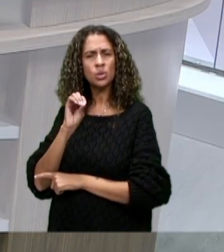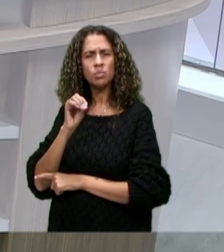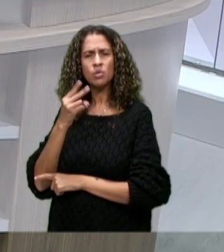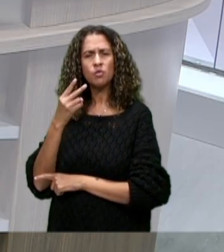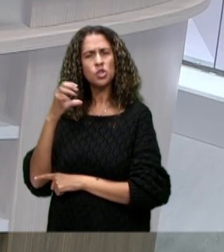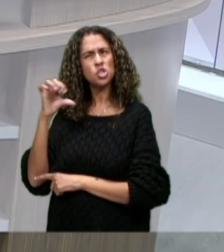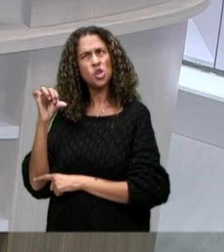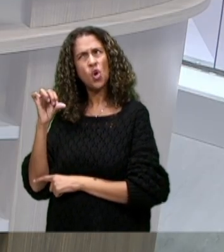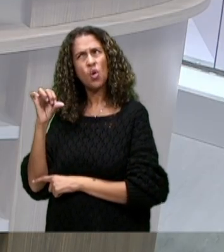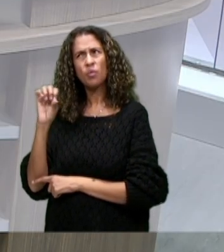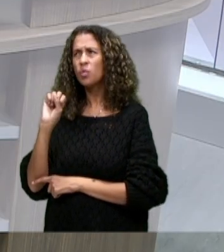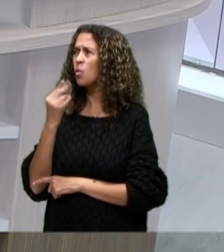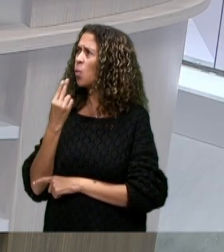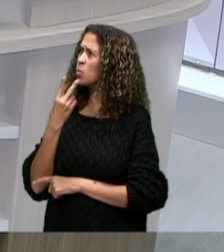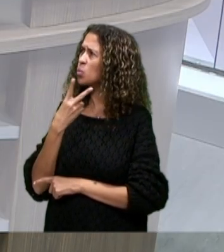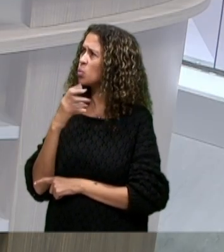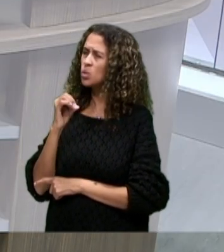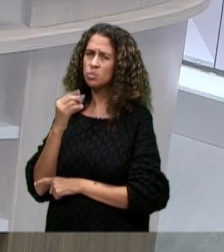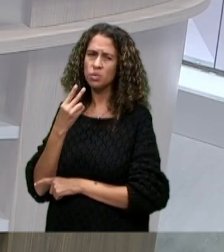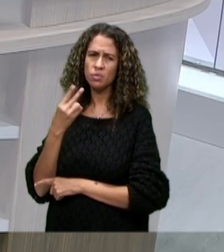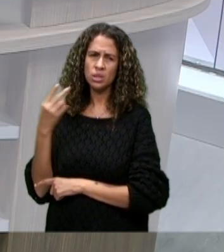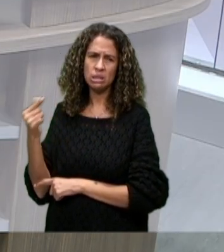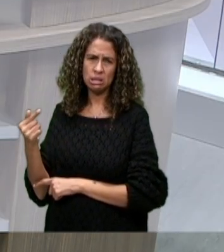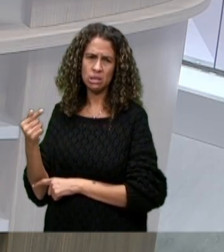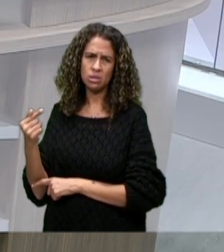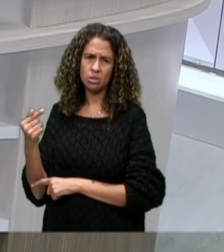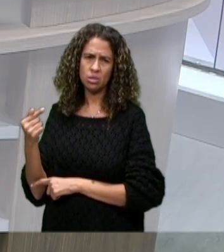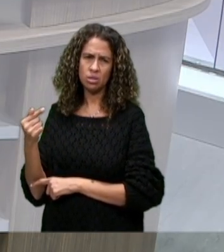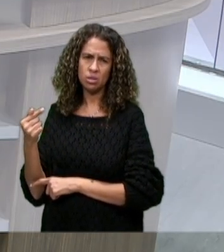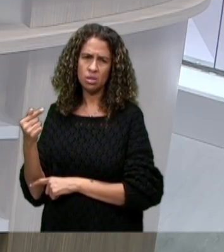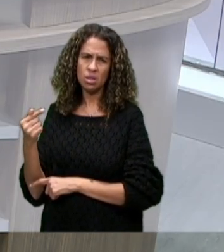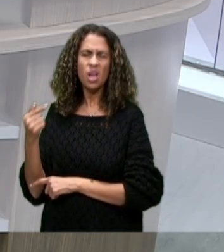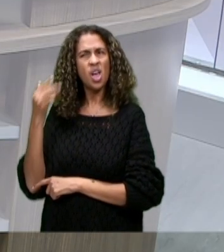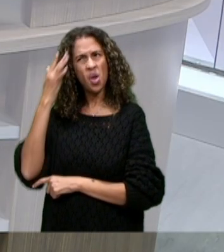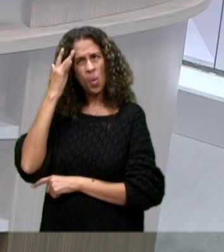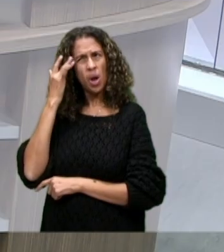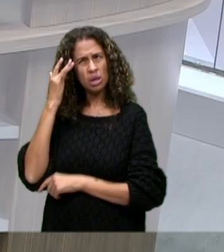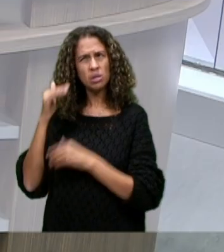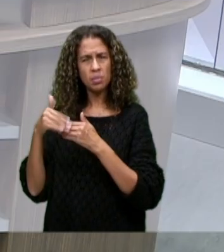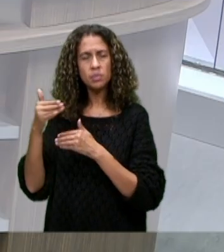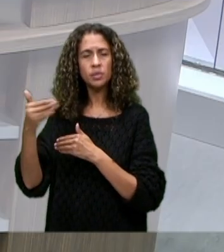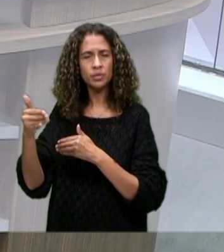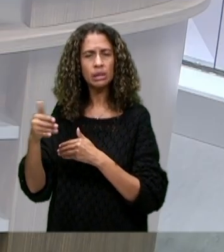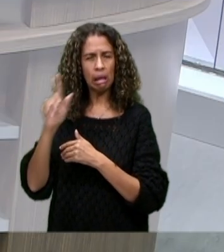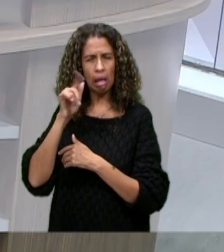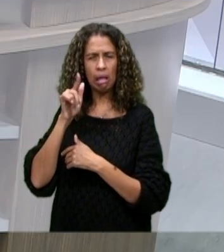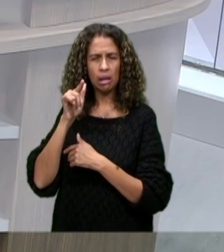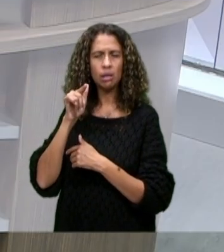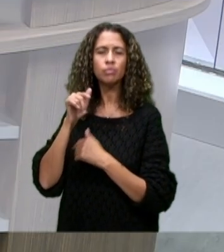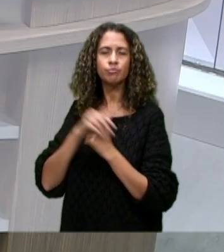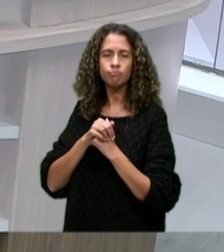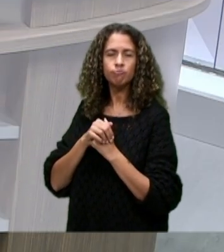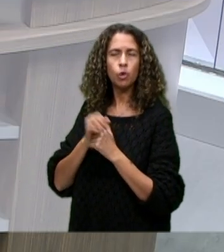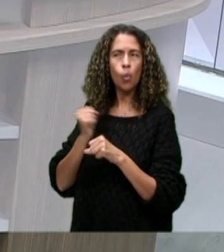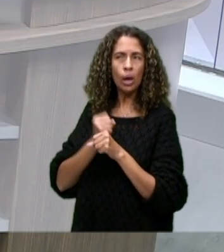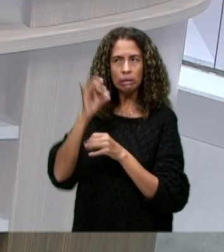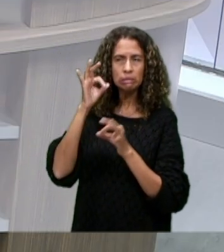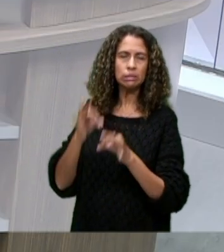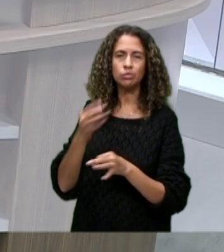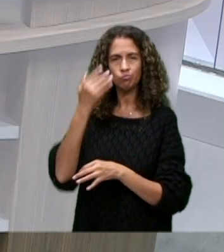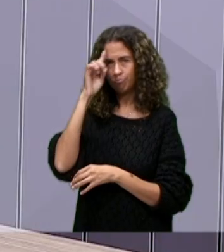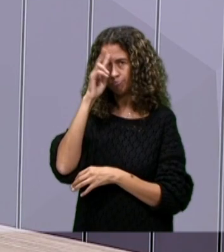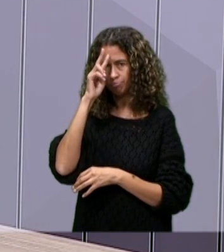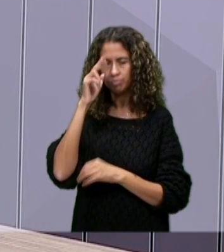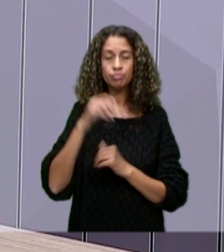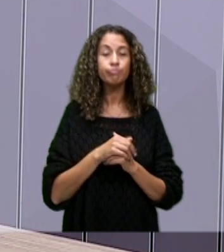2027 ou 29, não me lembro. É um pouquinho mais adiante. É um pouquinho mais na frente, eu só não me recordo o ano certo agora. Mas